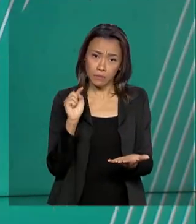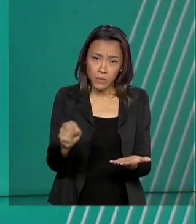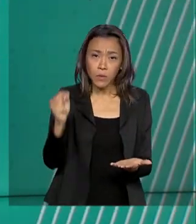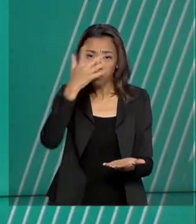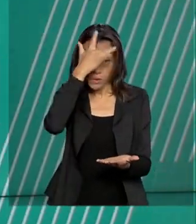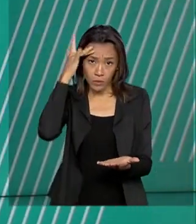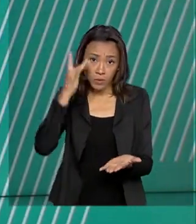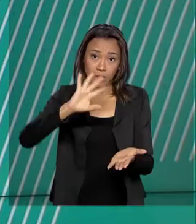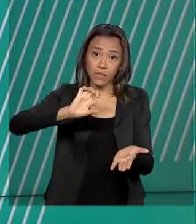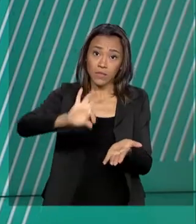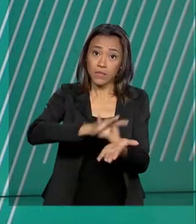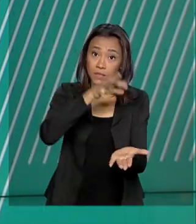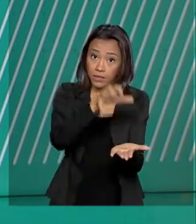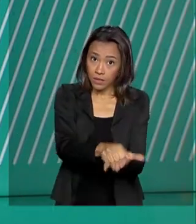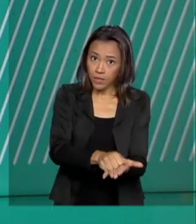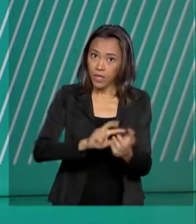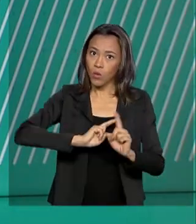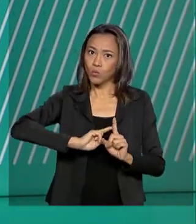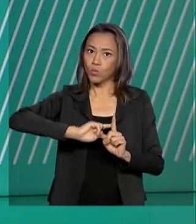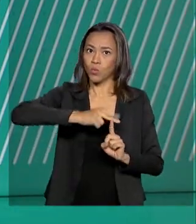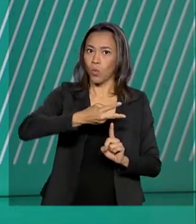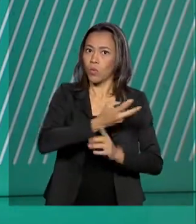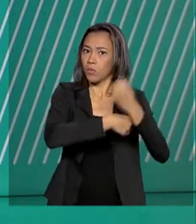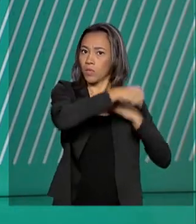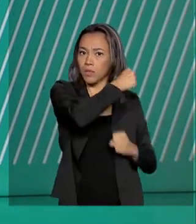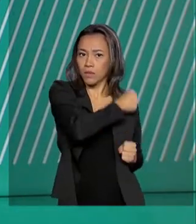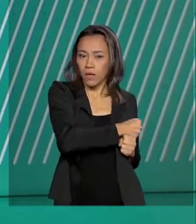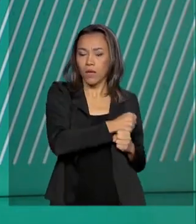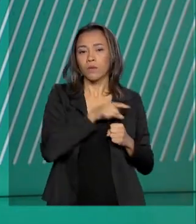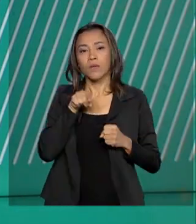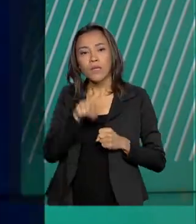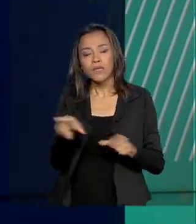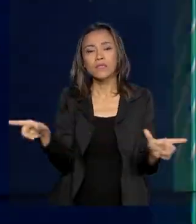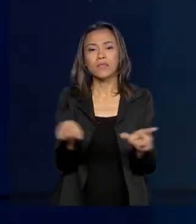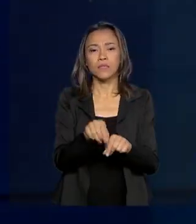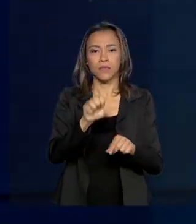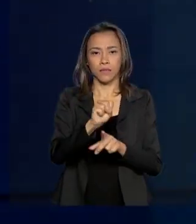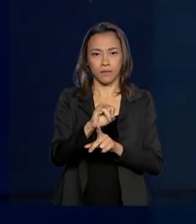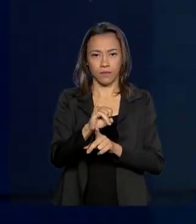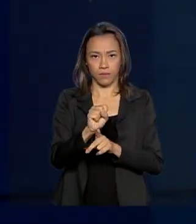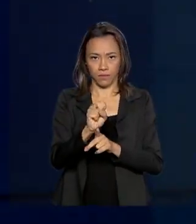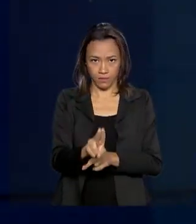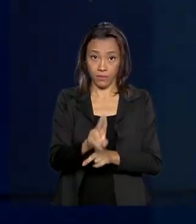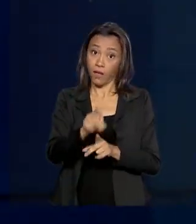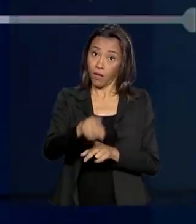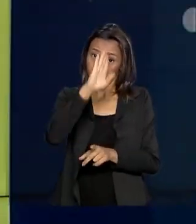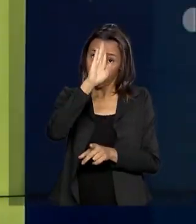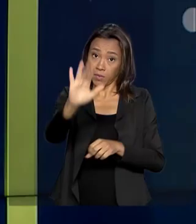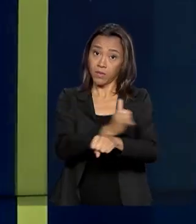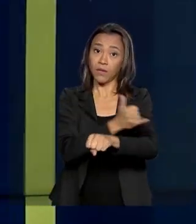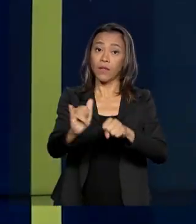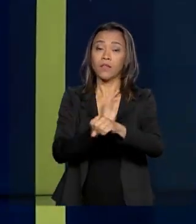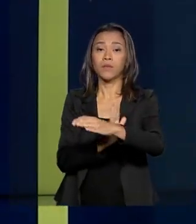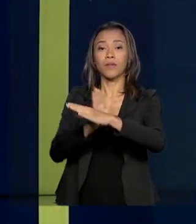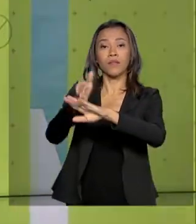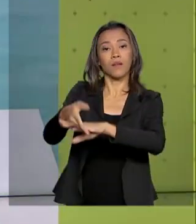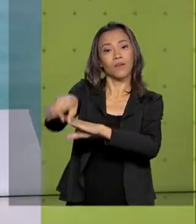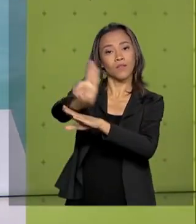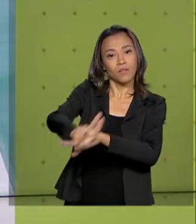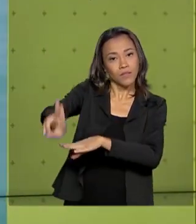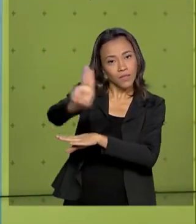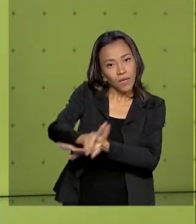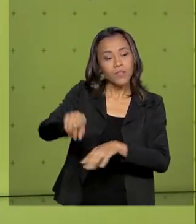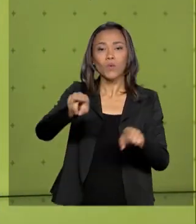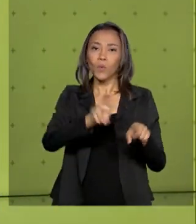número é mais que o dobro do ano anterior o sisu é a principal forma de acesso ao ensino superior público com o uso da nota do